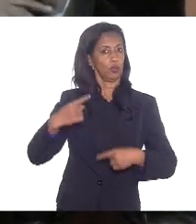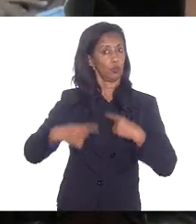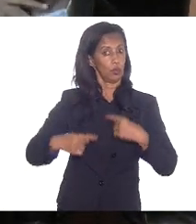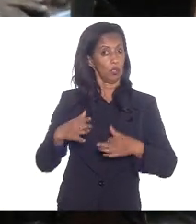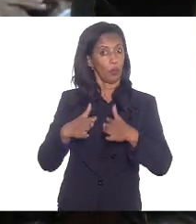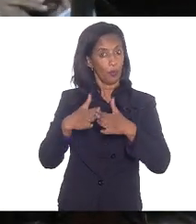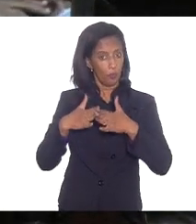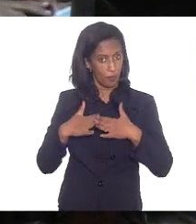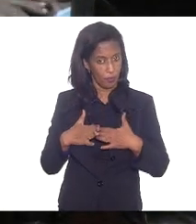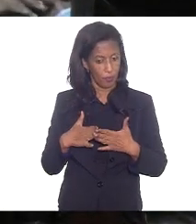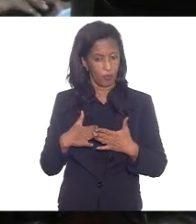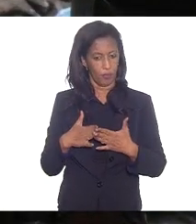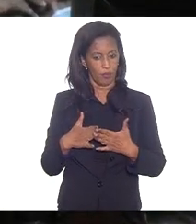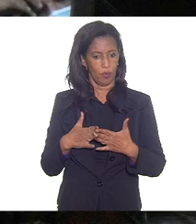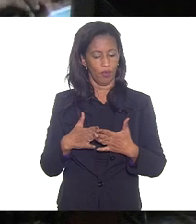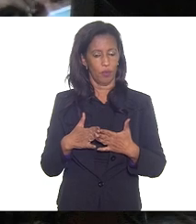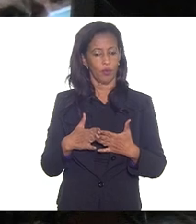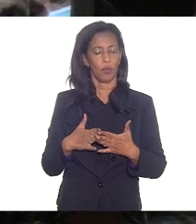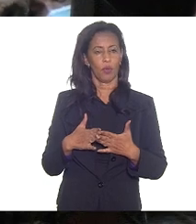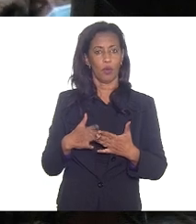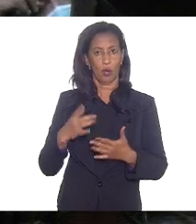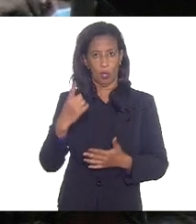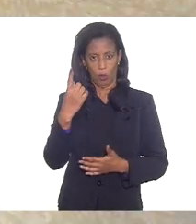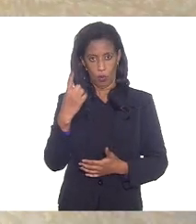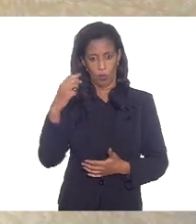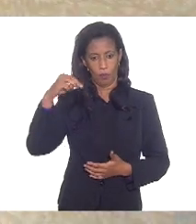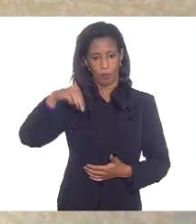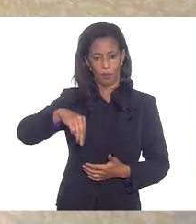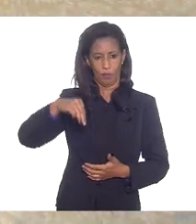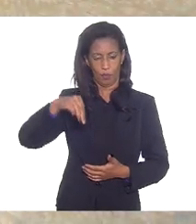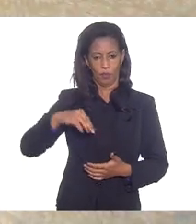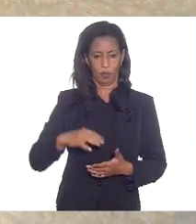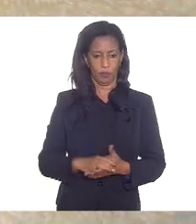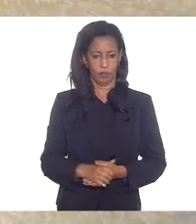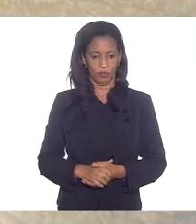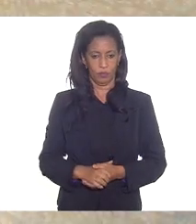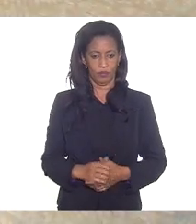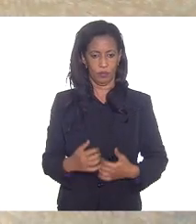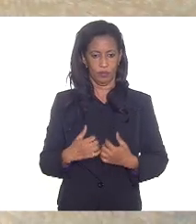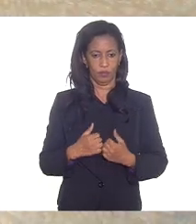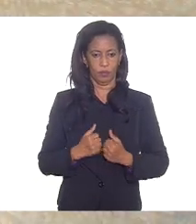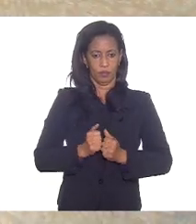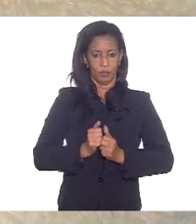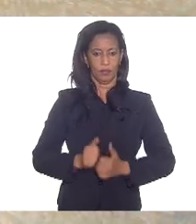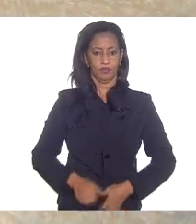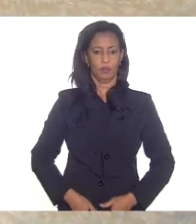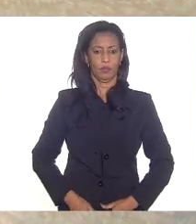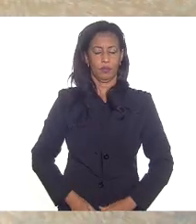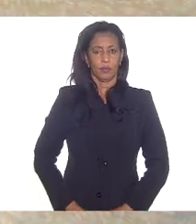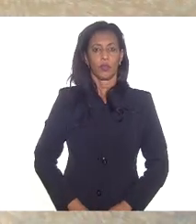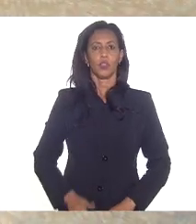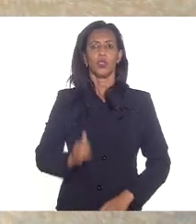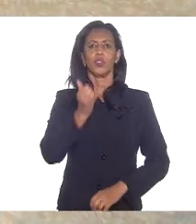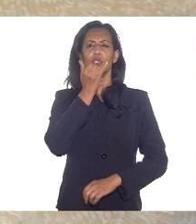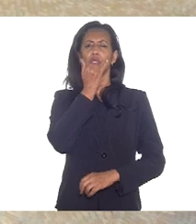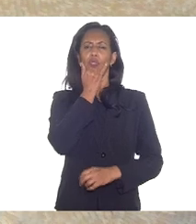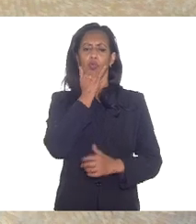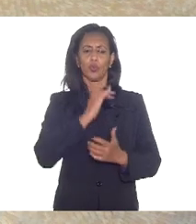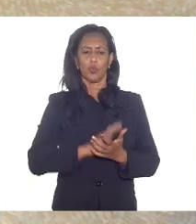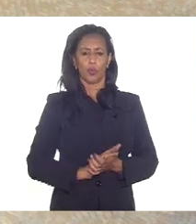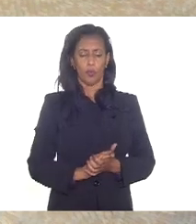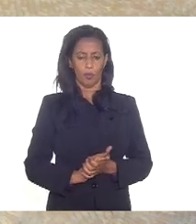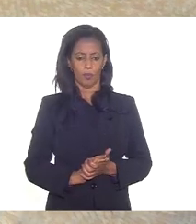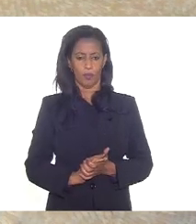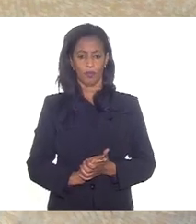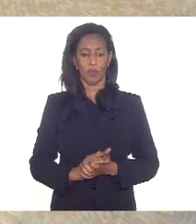favor. Um minuto, deputado Paulberto. Presidente, na ocasião, estávamos eu e o Márcio Galberto gravando um vídeo. Agora, se o deputado se